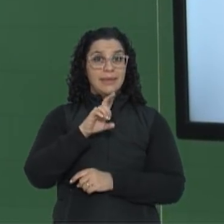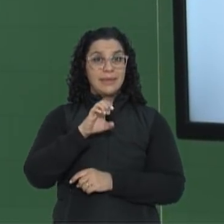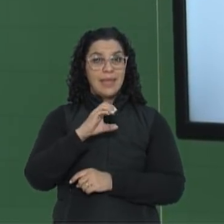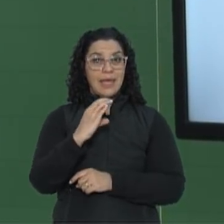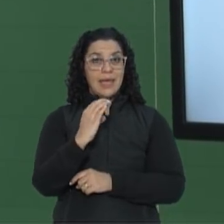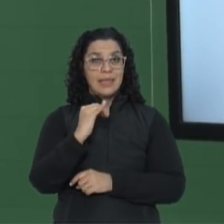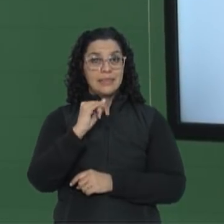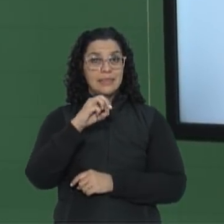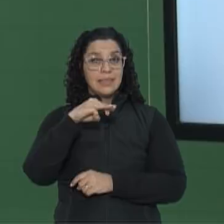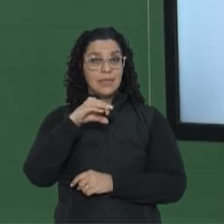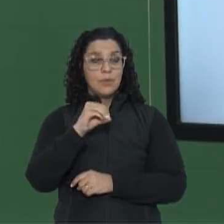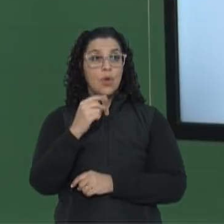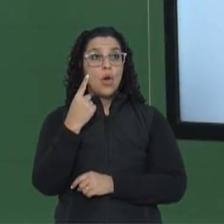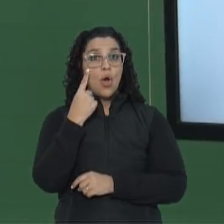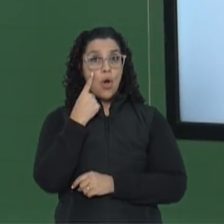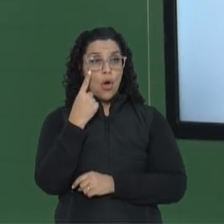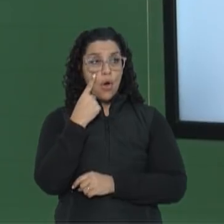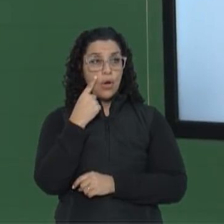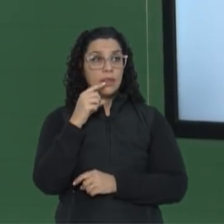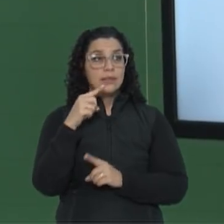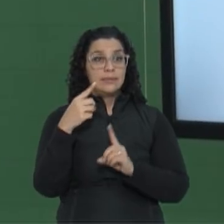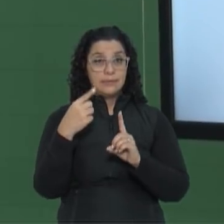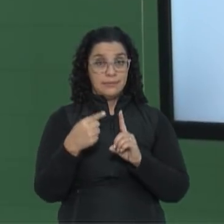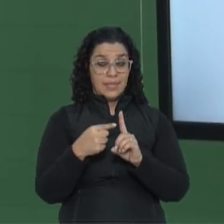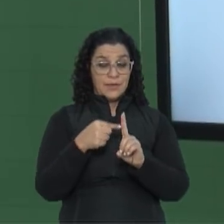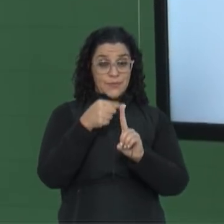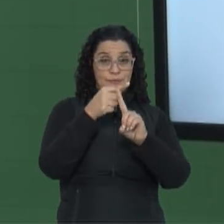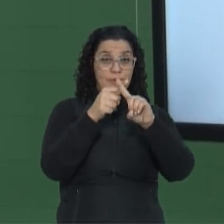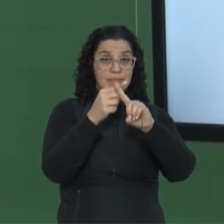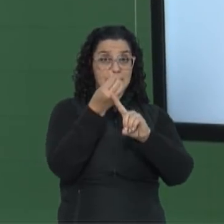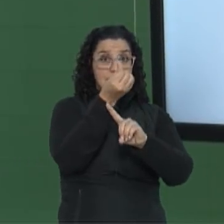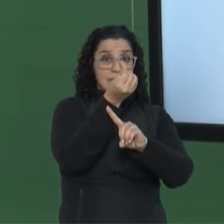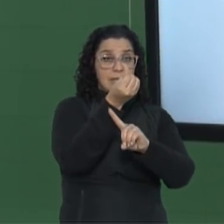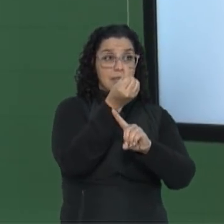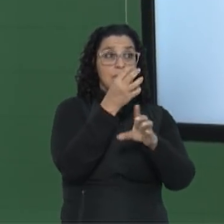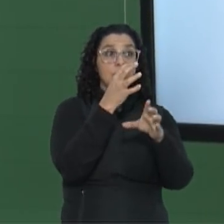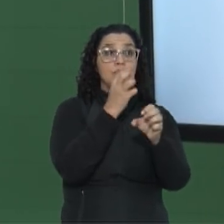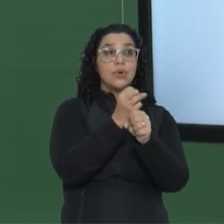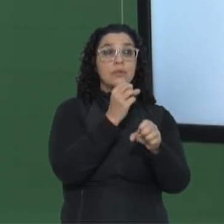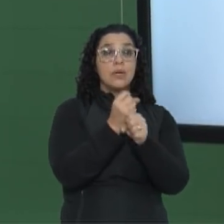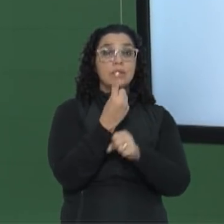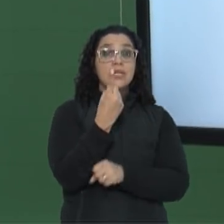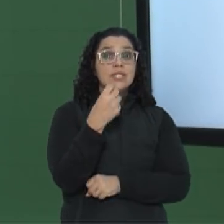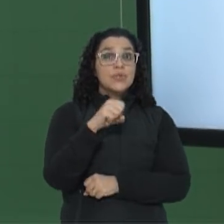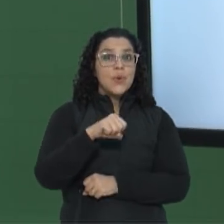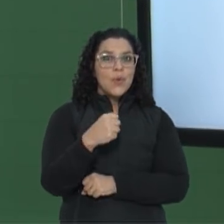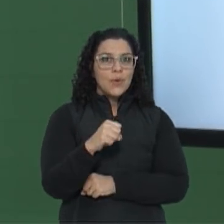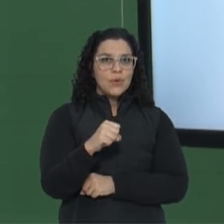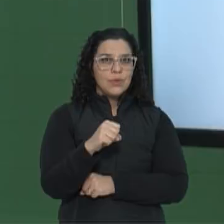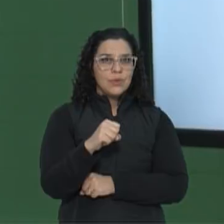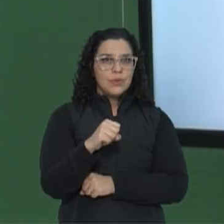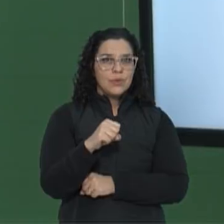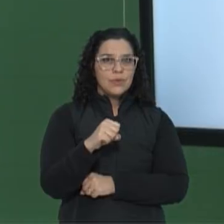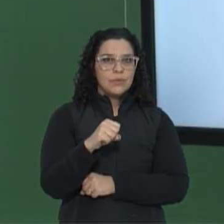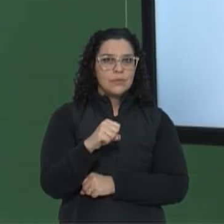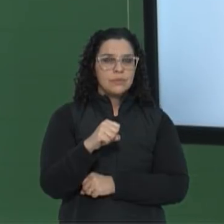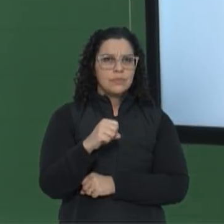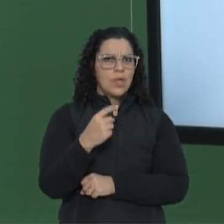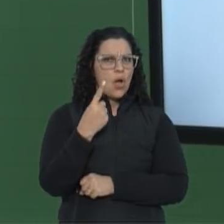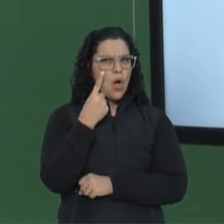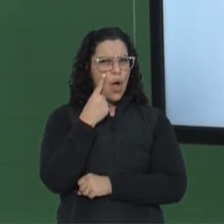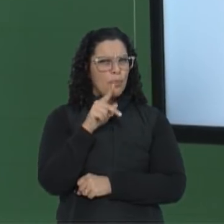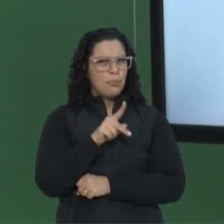perceberem o que eu falo do vai 1. 3 vezes 6 décimos, eu vou ter 18 décimos.